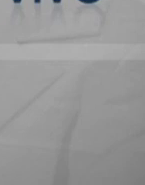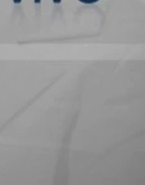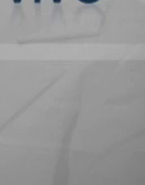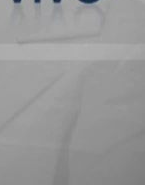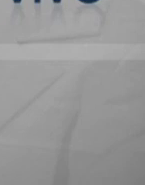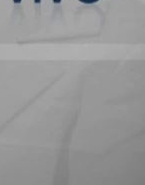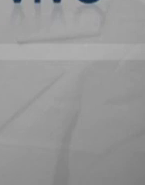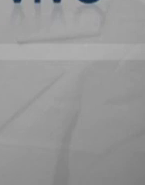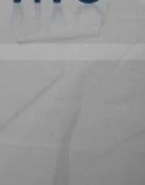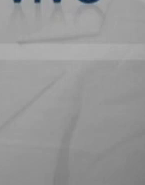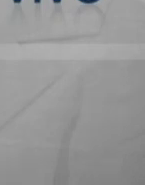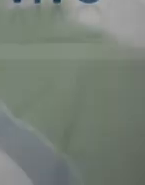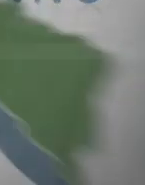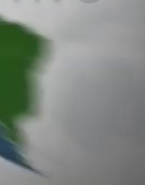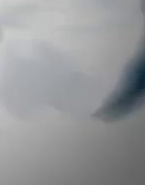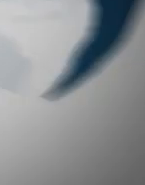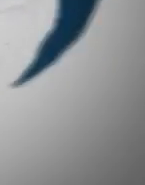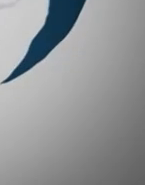Governo